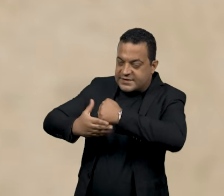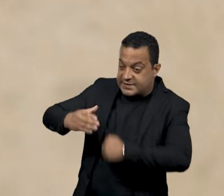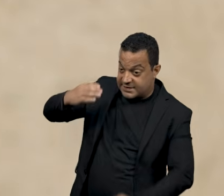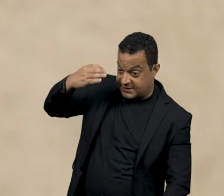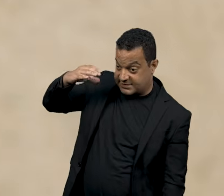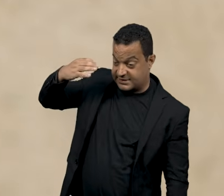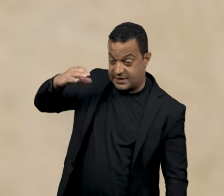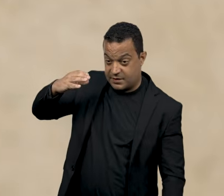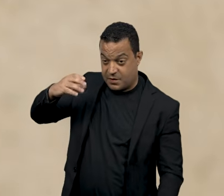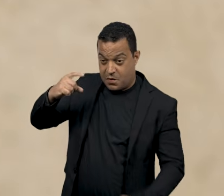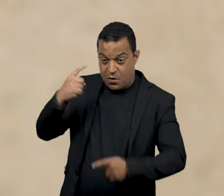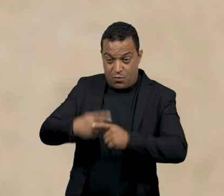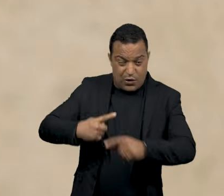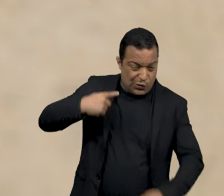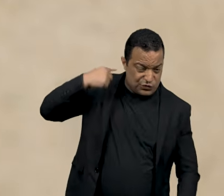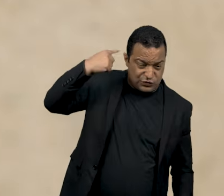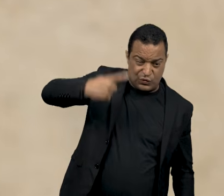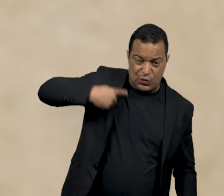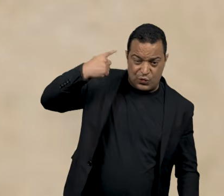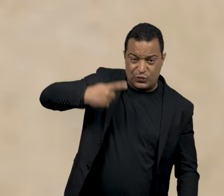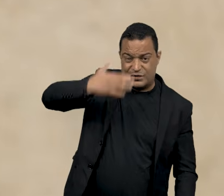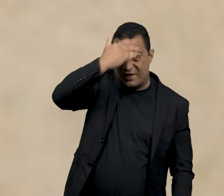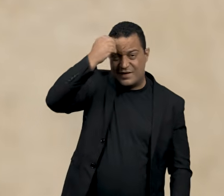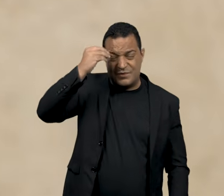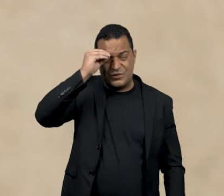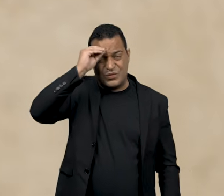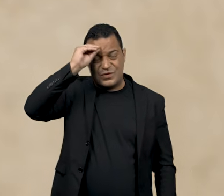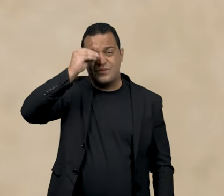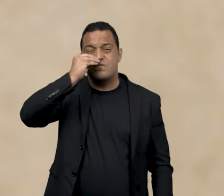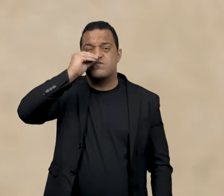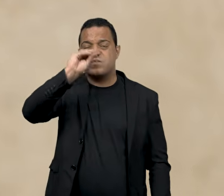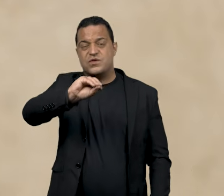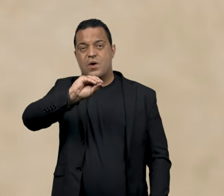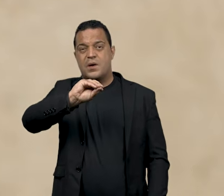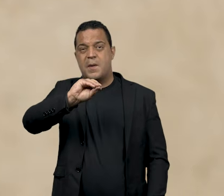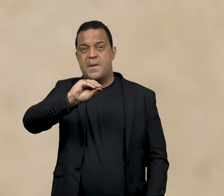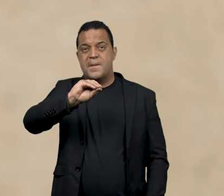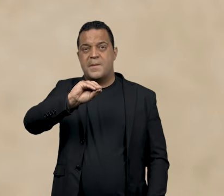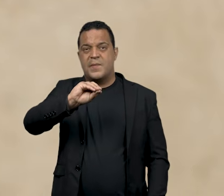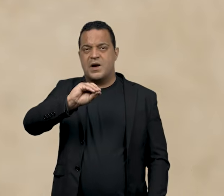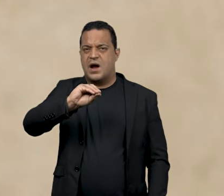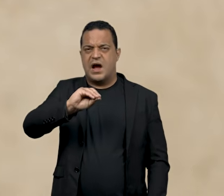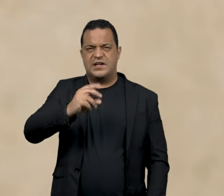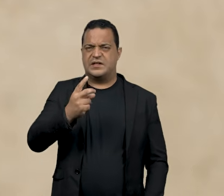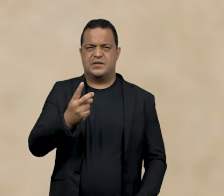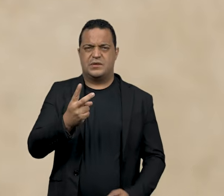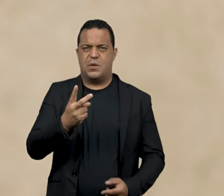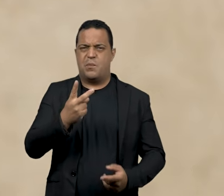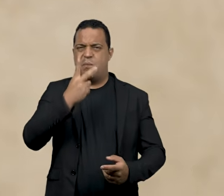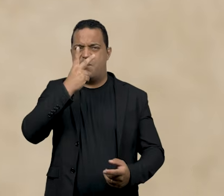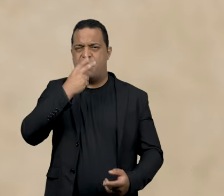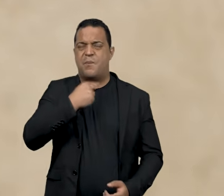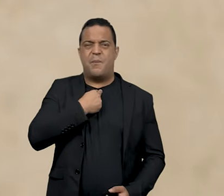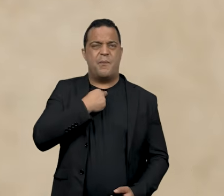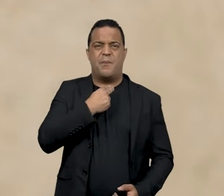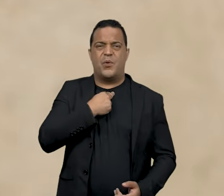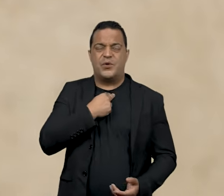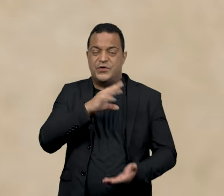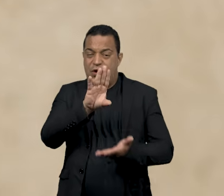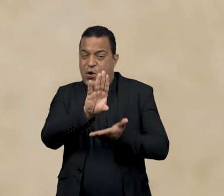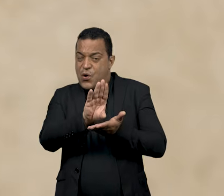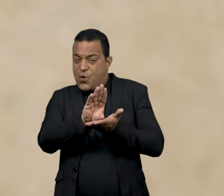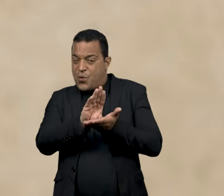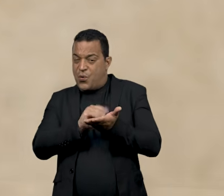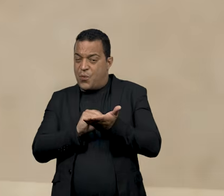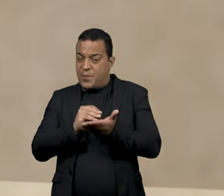Senhor é o princípio da ciência. Os loucos desprezam a sabedoria e a instrução.